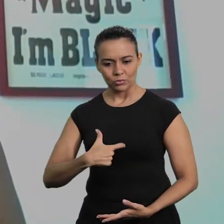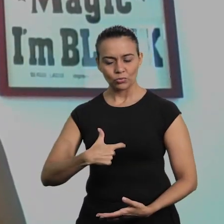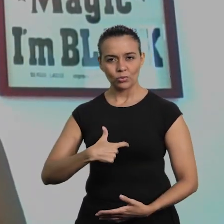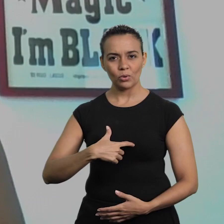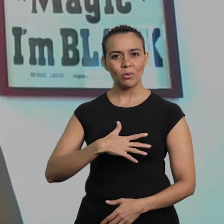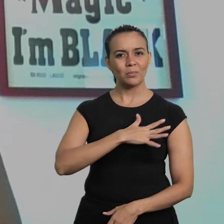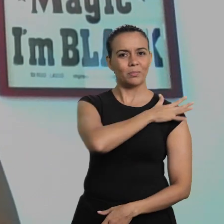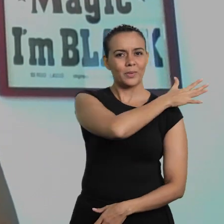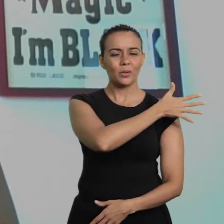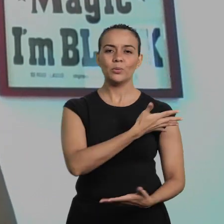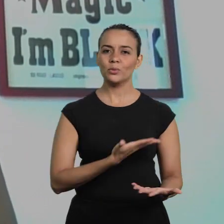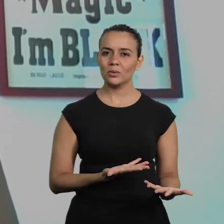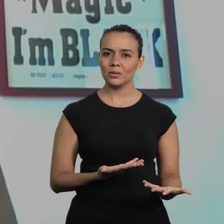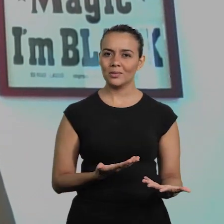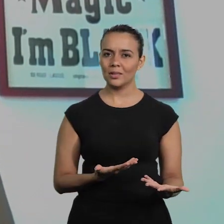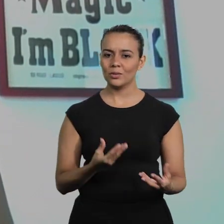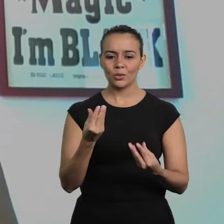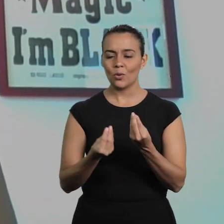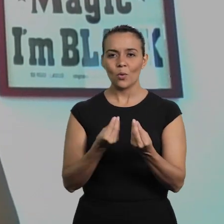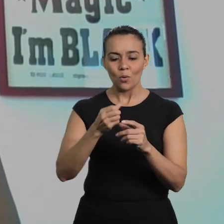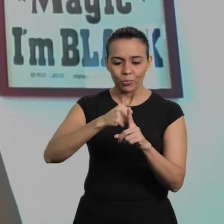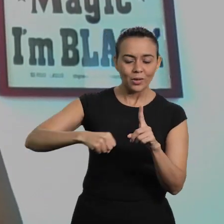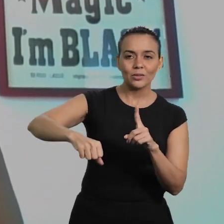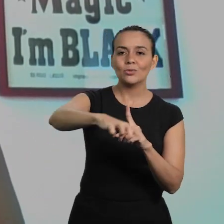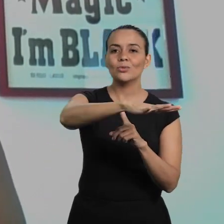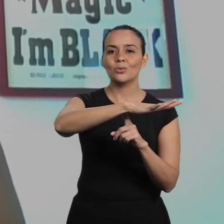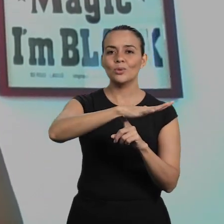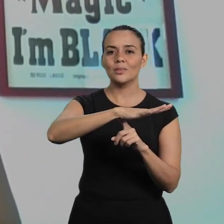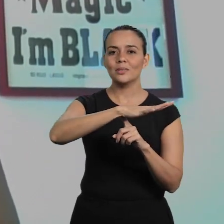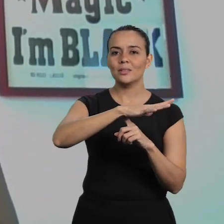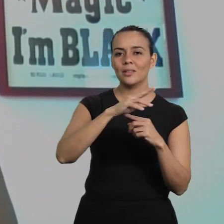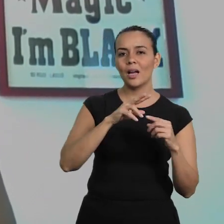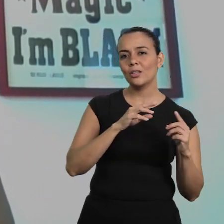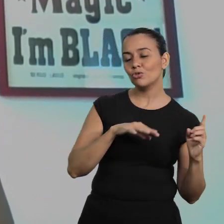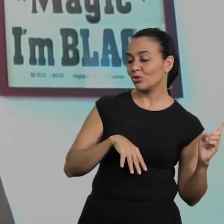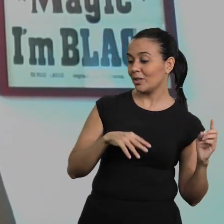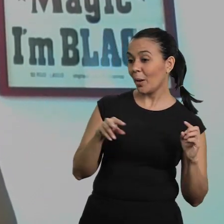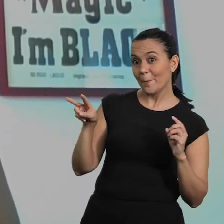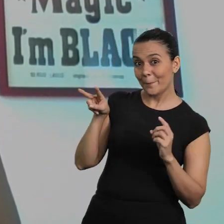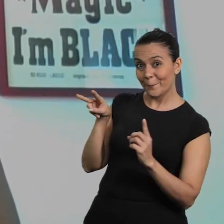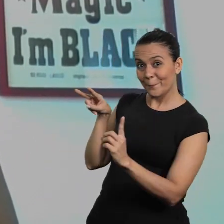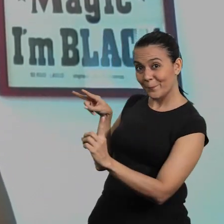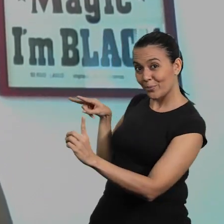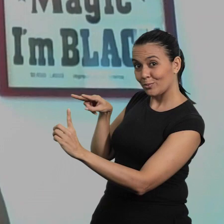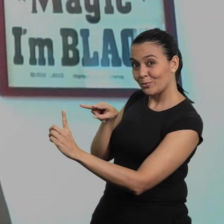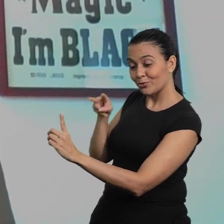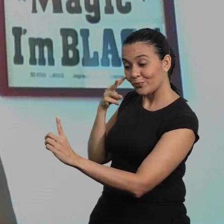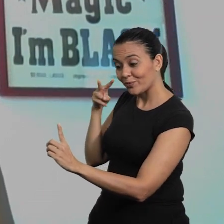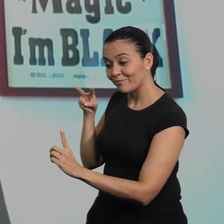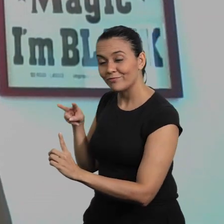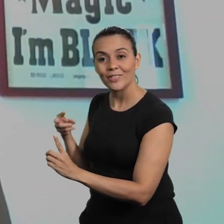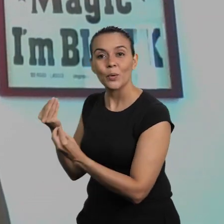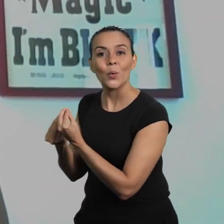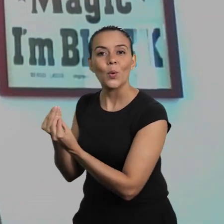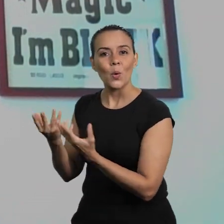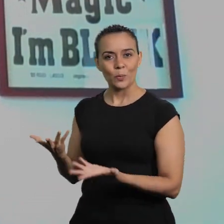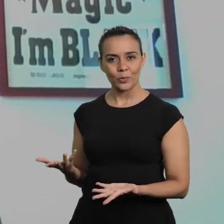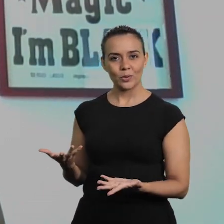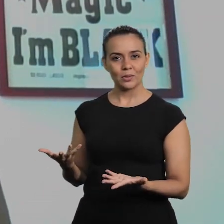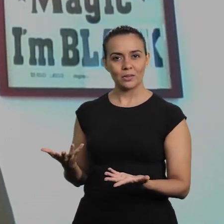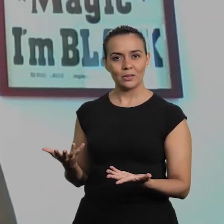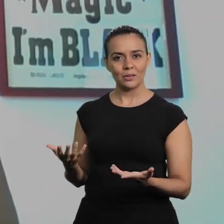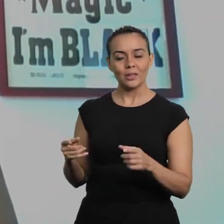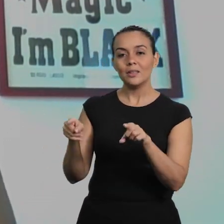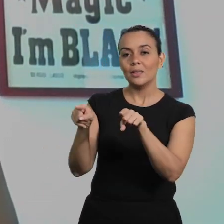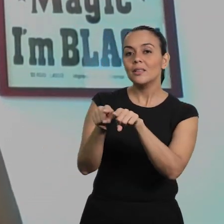institucional, sistêmico, estruturante, ele vai impactar no dia a dia do empreendedor, em questões mais pragmáticas, até